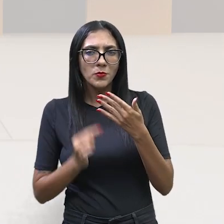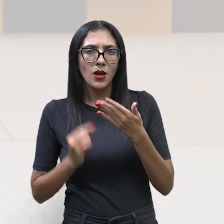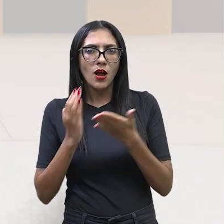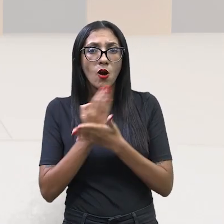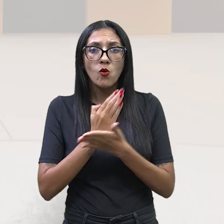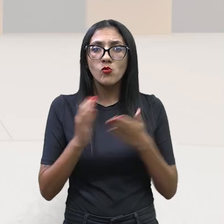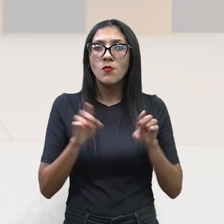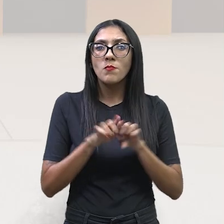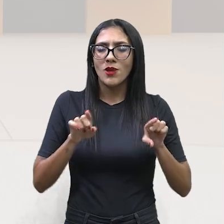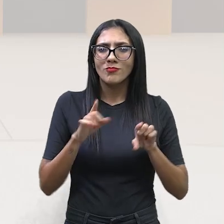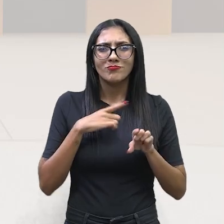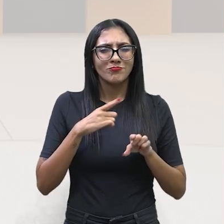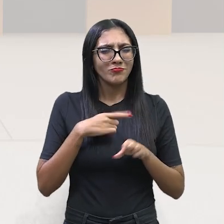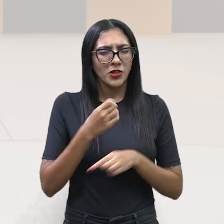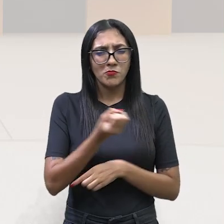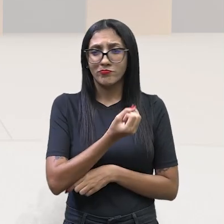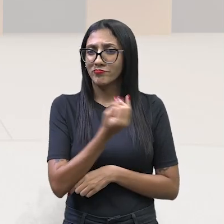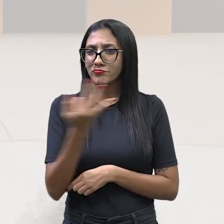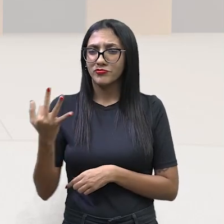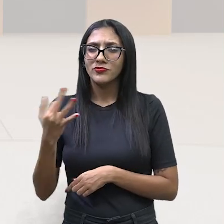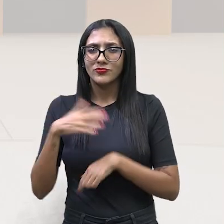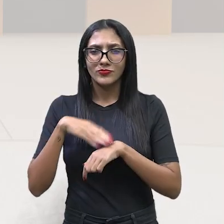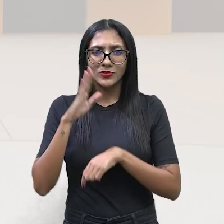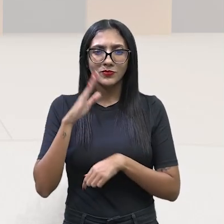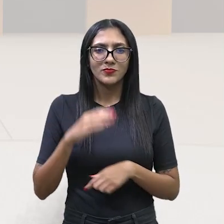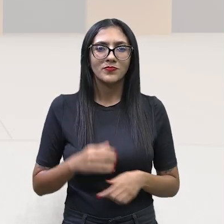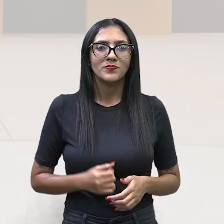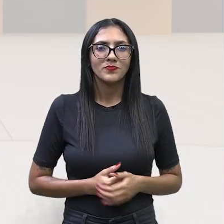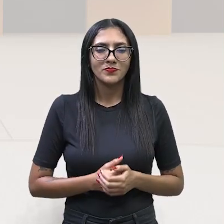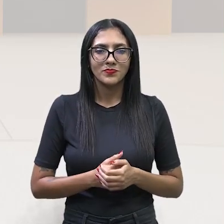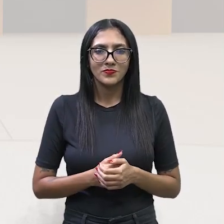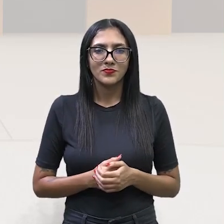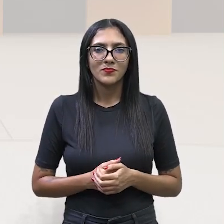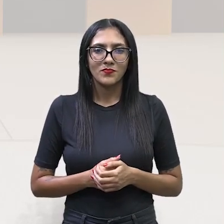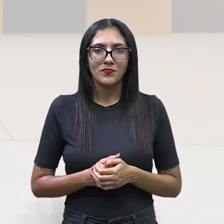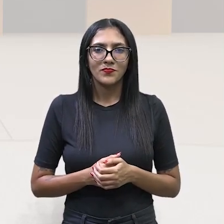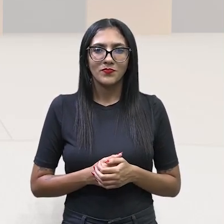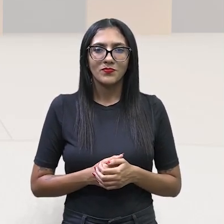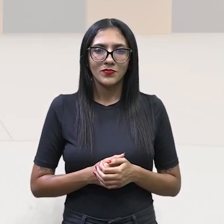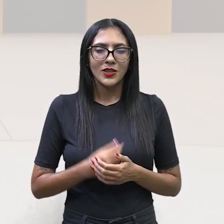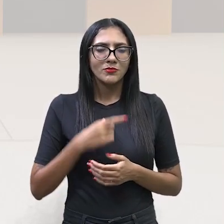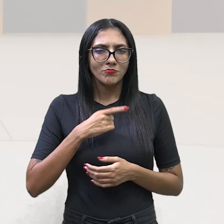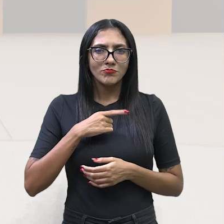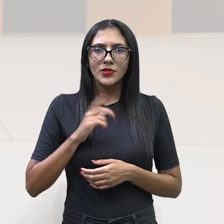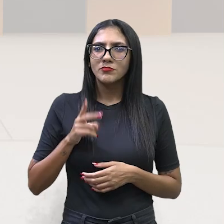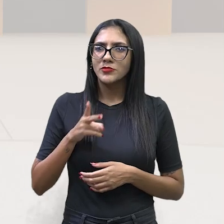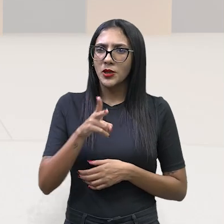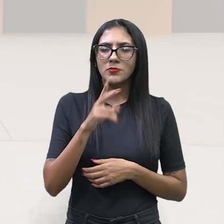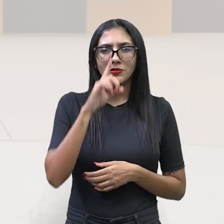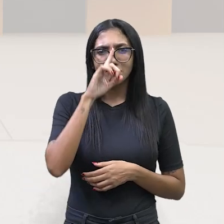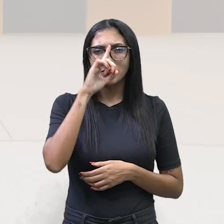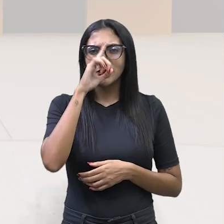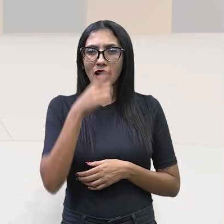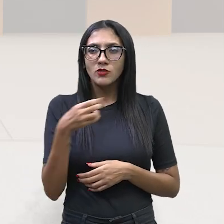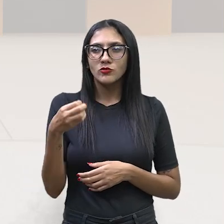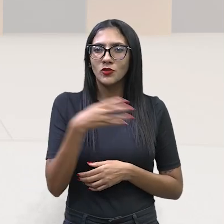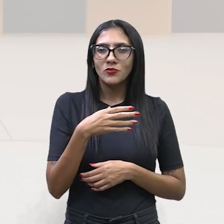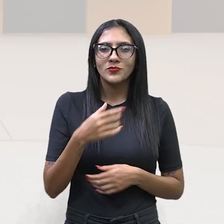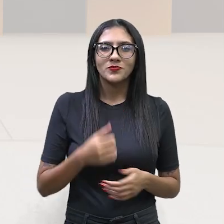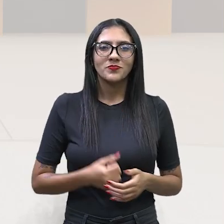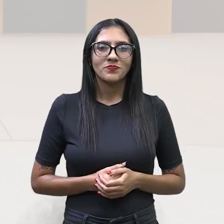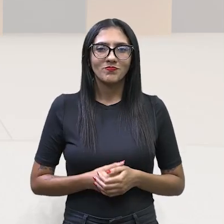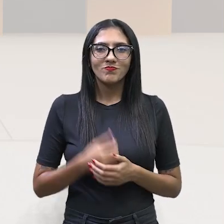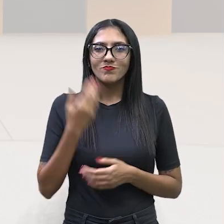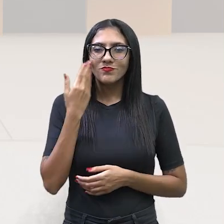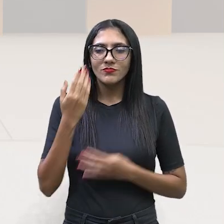muitas profissões que vão surgir aqui, que vão deixar de existir, mas em contrapartida, não é? Está surgindo. Aí nós vemos o